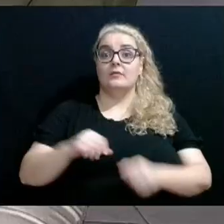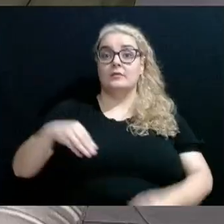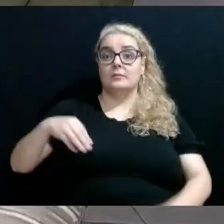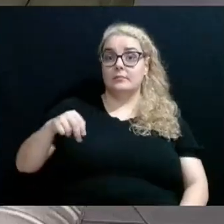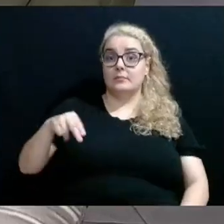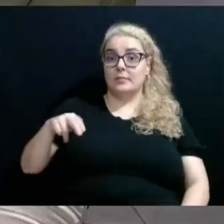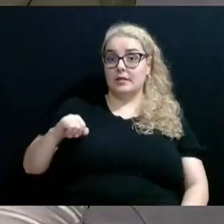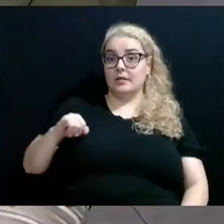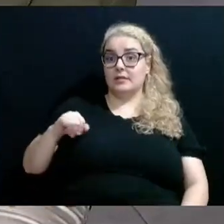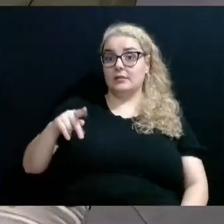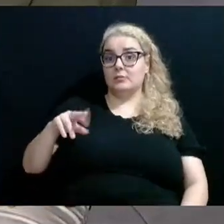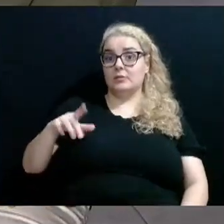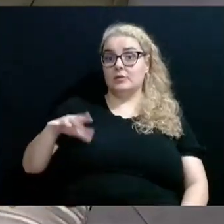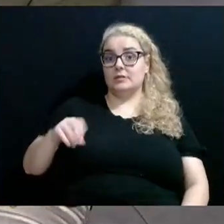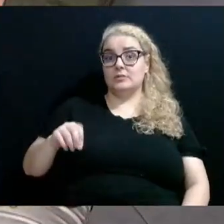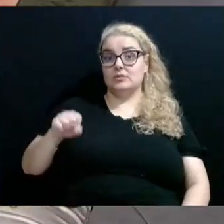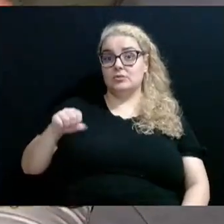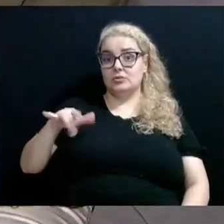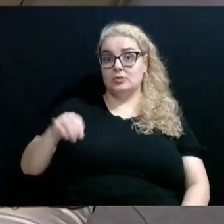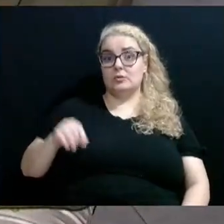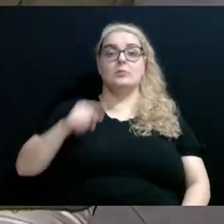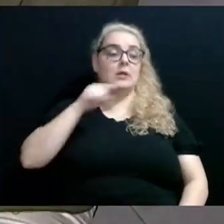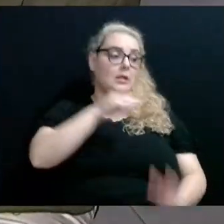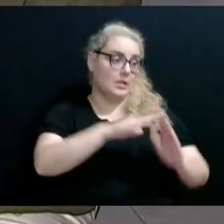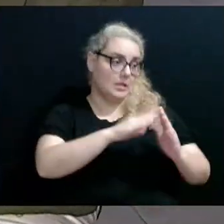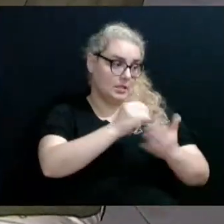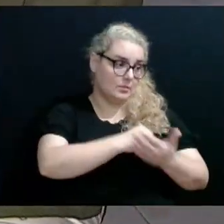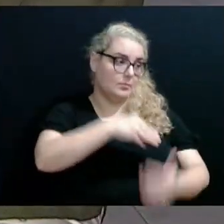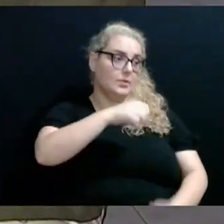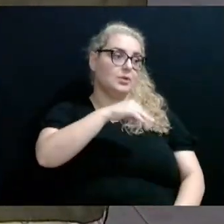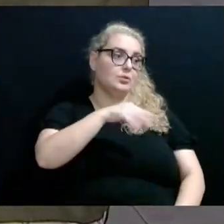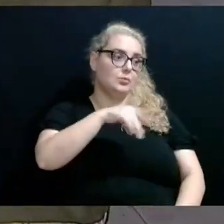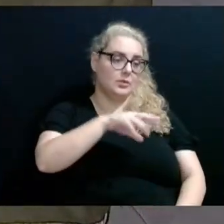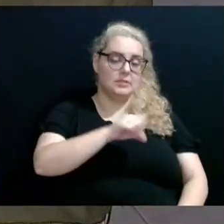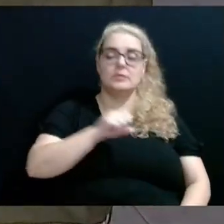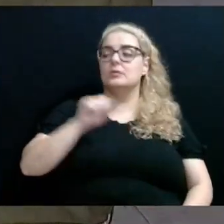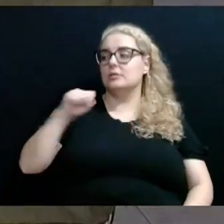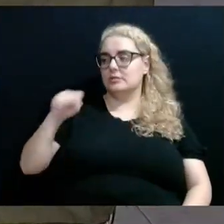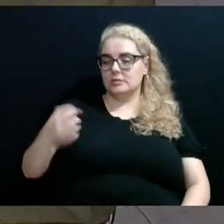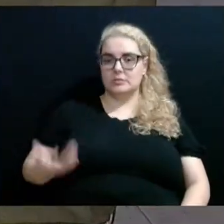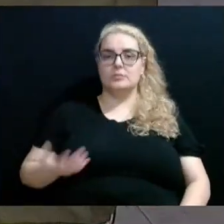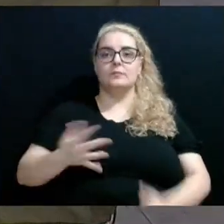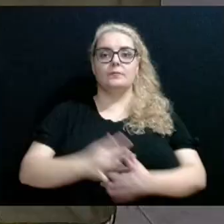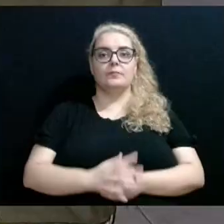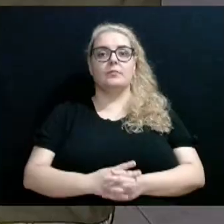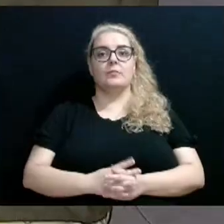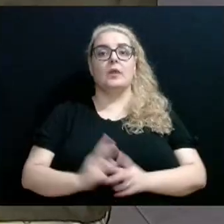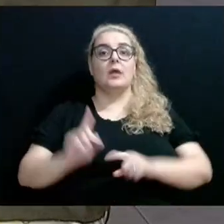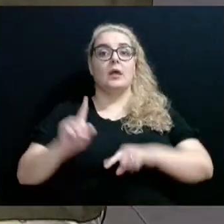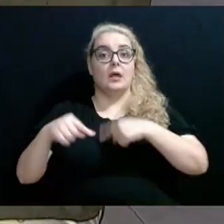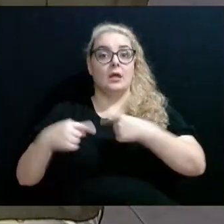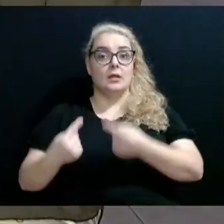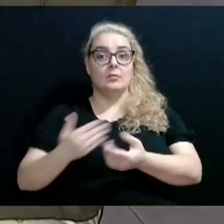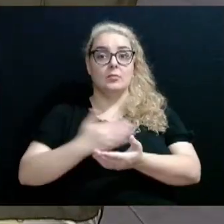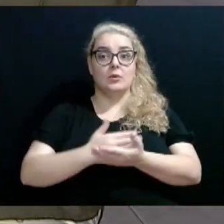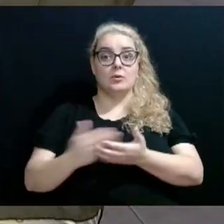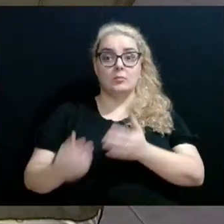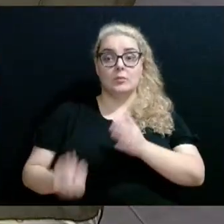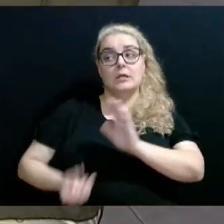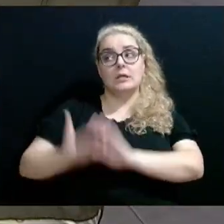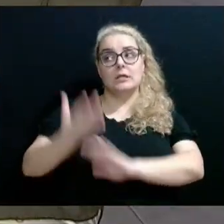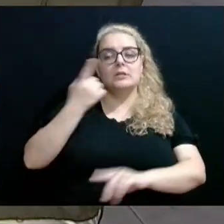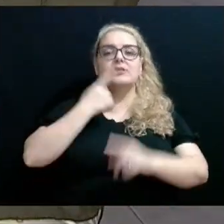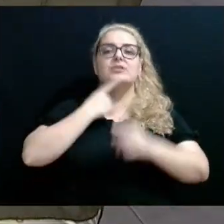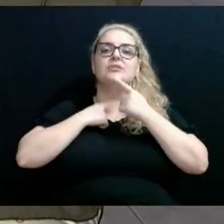como dermato, Mas né? lá na farmácia de Lá na manipulação. farmácia, Tá. isso. E depois eu comecei a criar essa vontade, né?